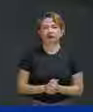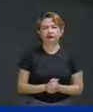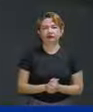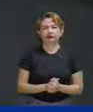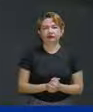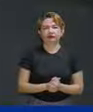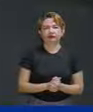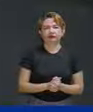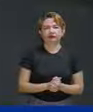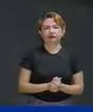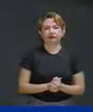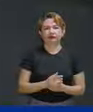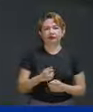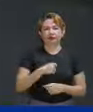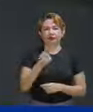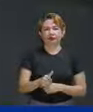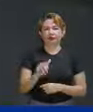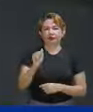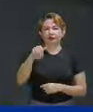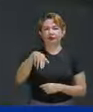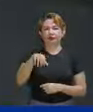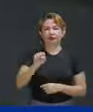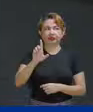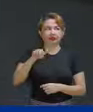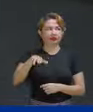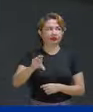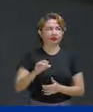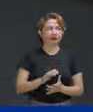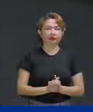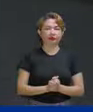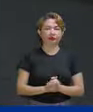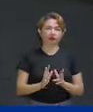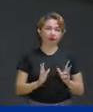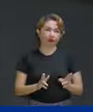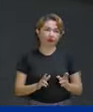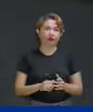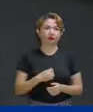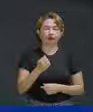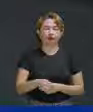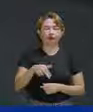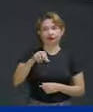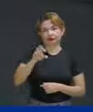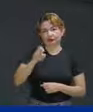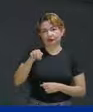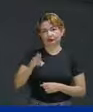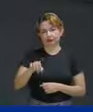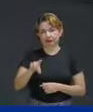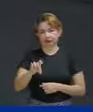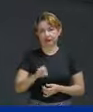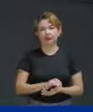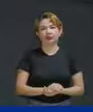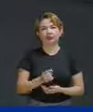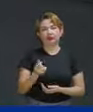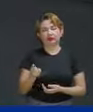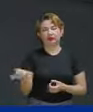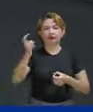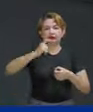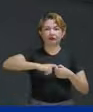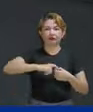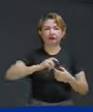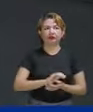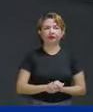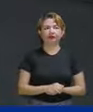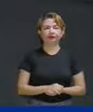definido pelo juiz Anselmo Gonçalves, porque ele foi acompanhado pelo juiz Normando Souza, fica o valor da